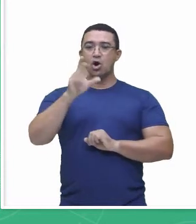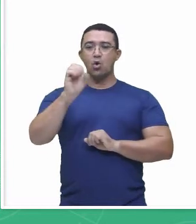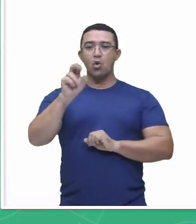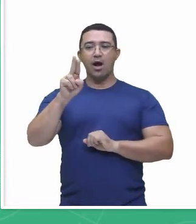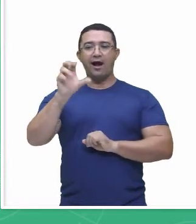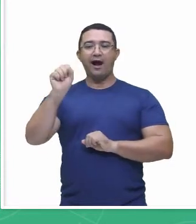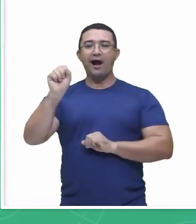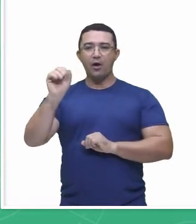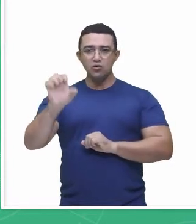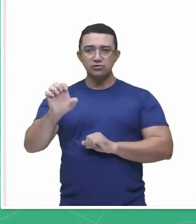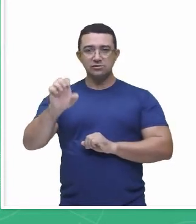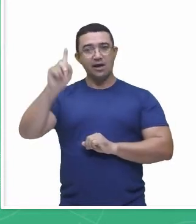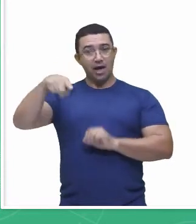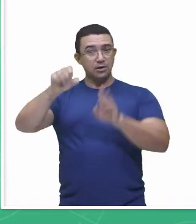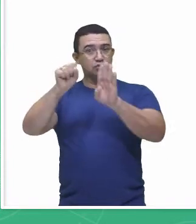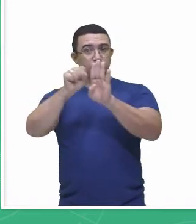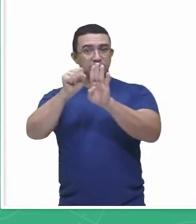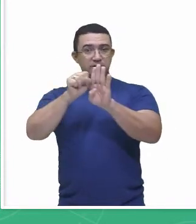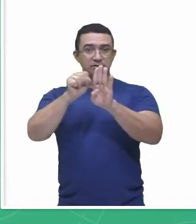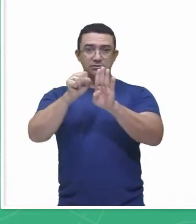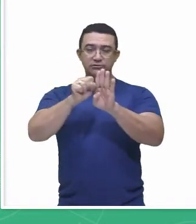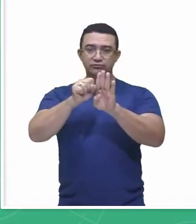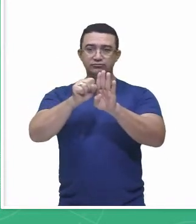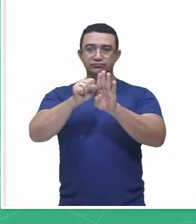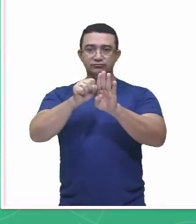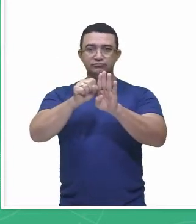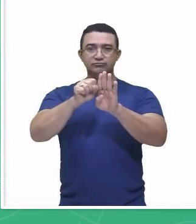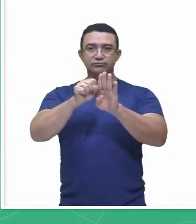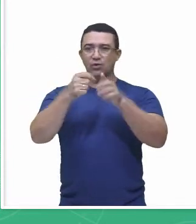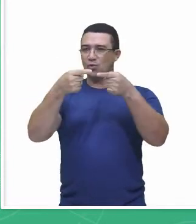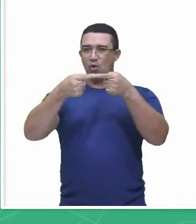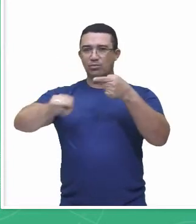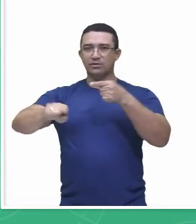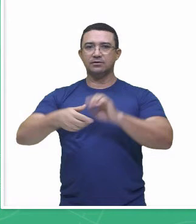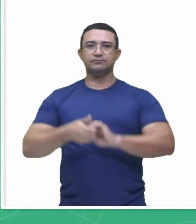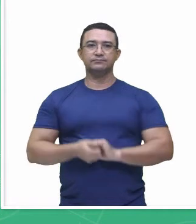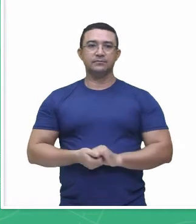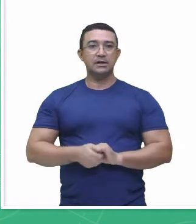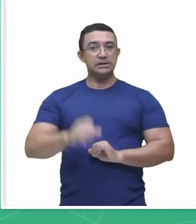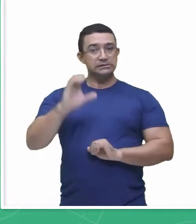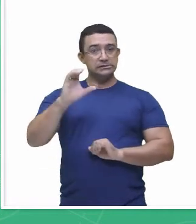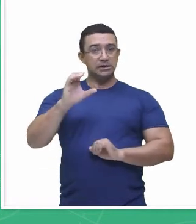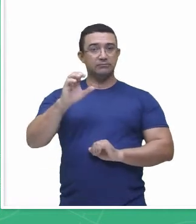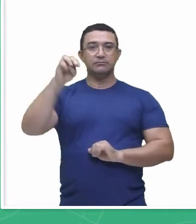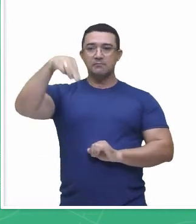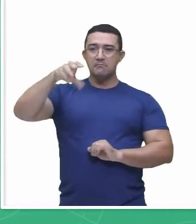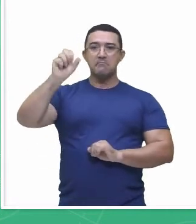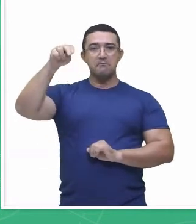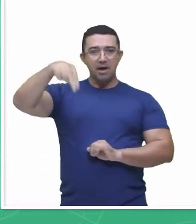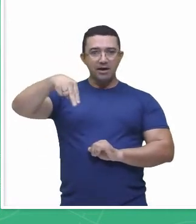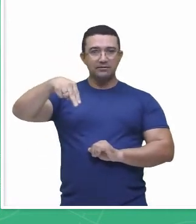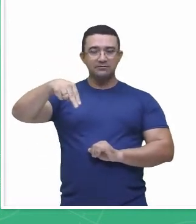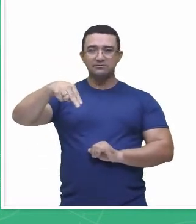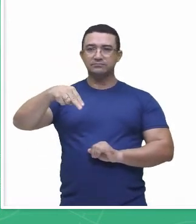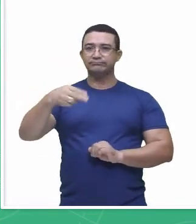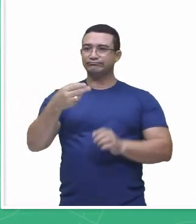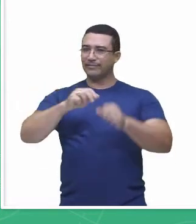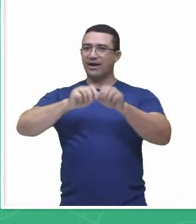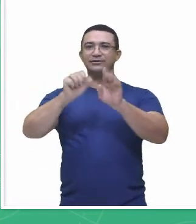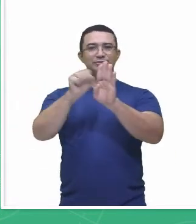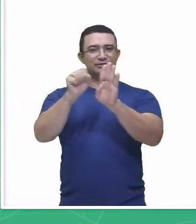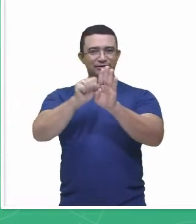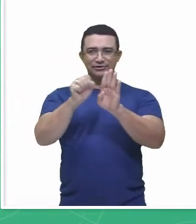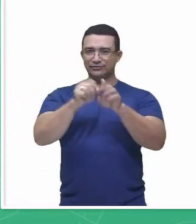está eliminado. House também, house é um substantivo. Nós temos na letra C man, então já descartamos também,